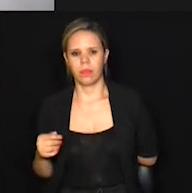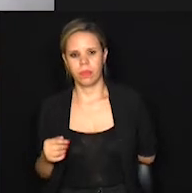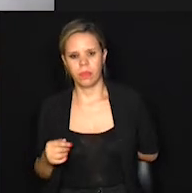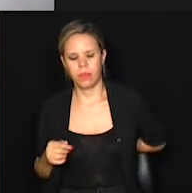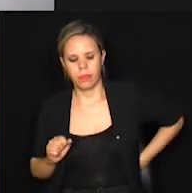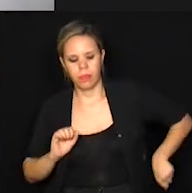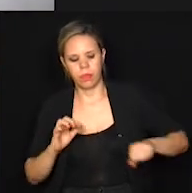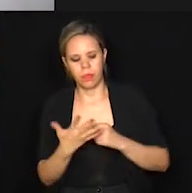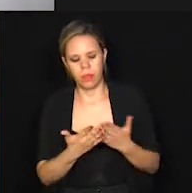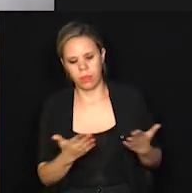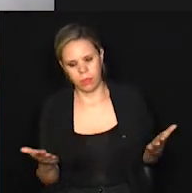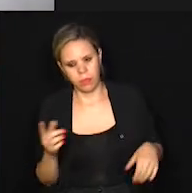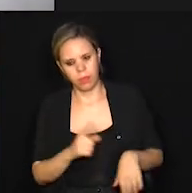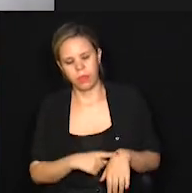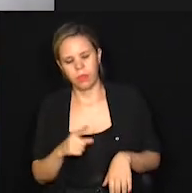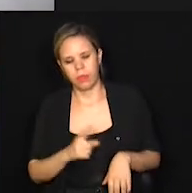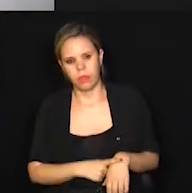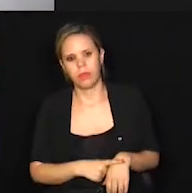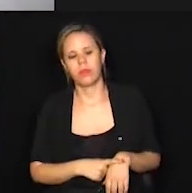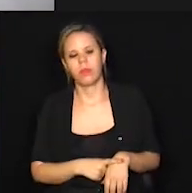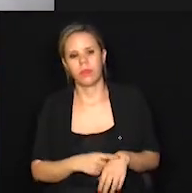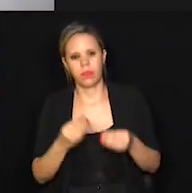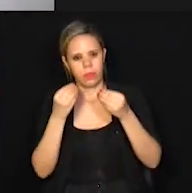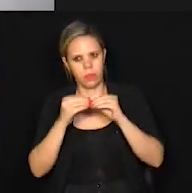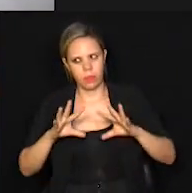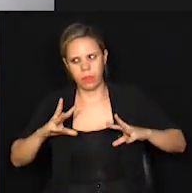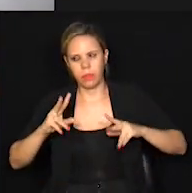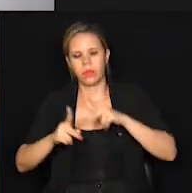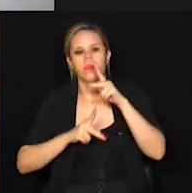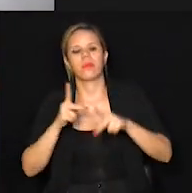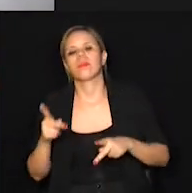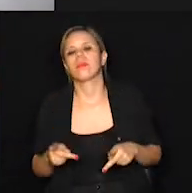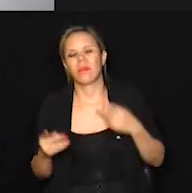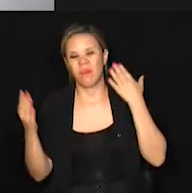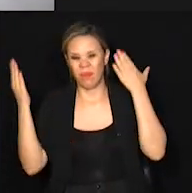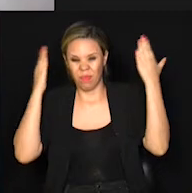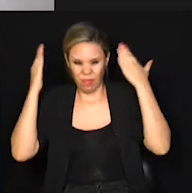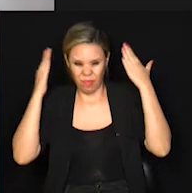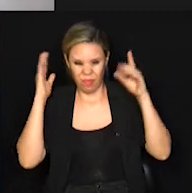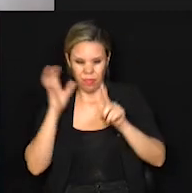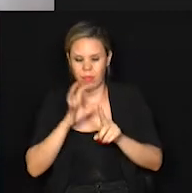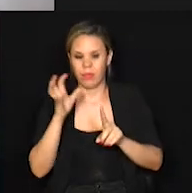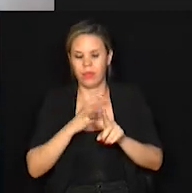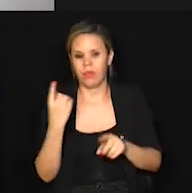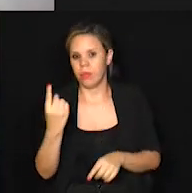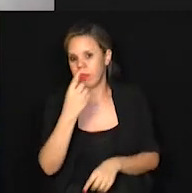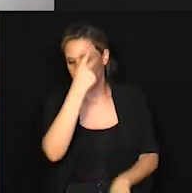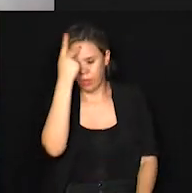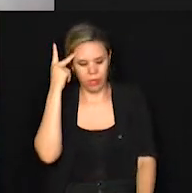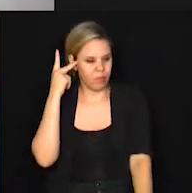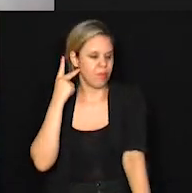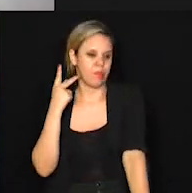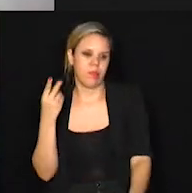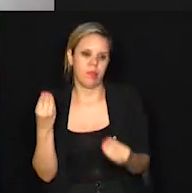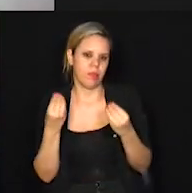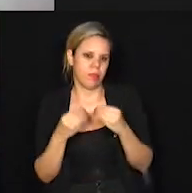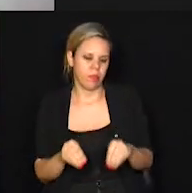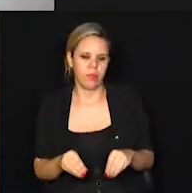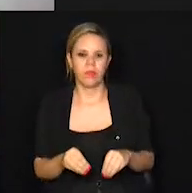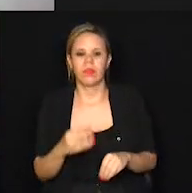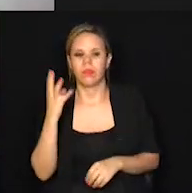vivemos agora nesse momento, que atinja todas as pessoas, o psicológico de cada pessoa também está sendo muito afetado, e isso é